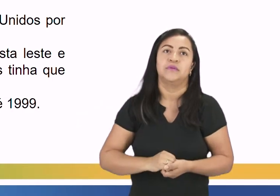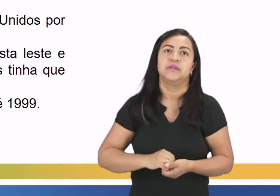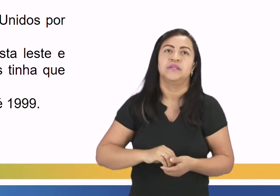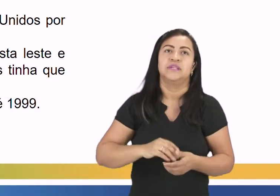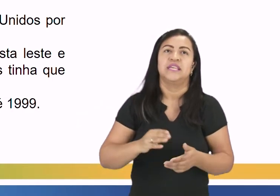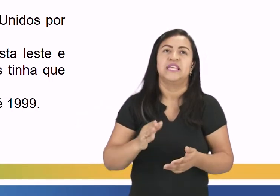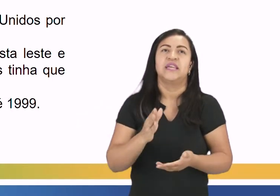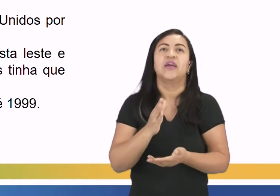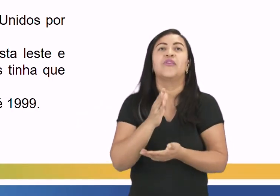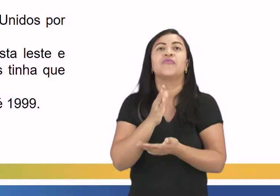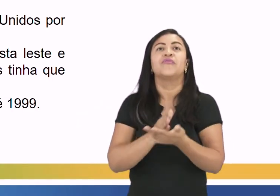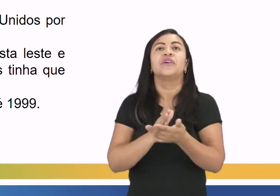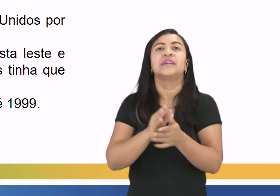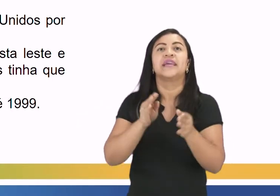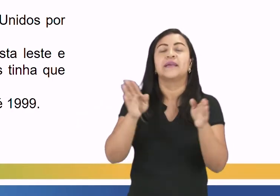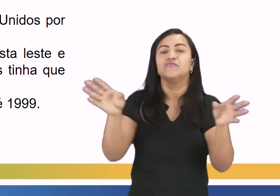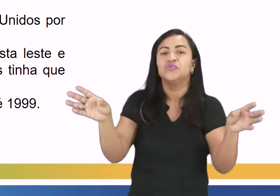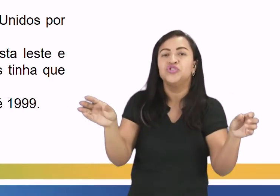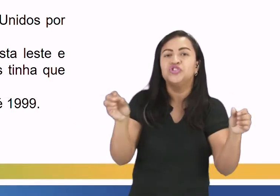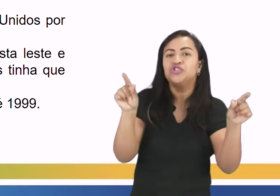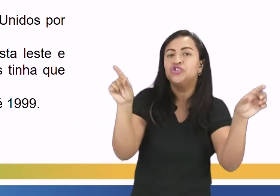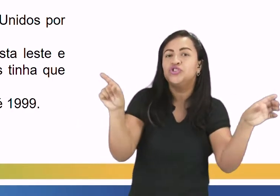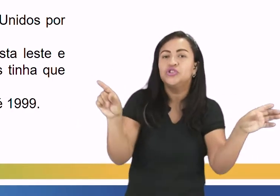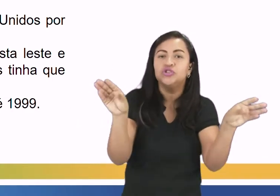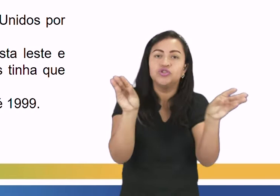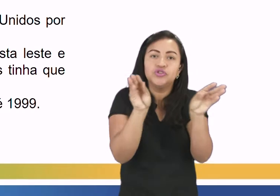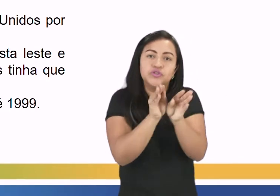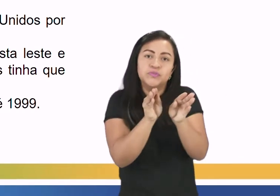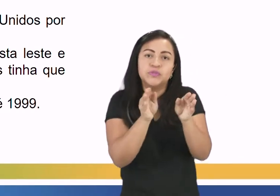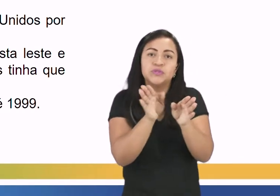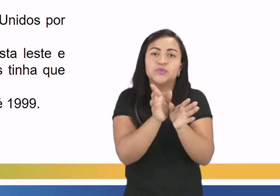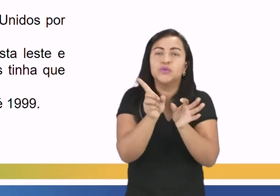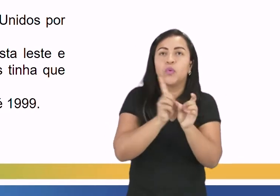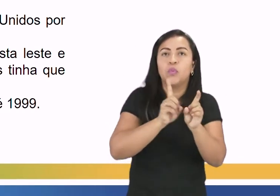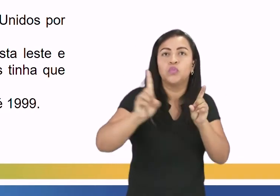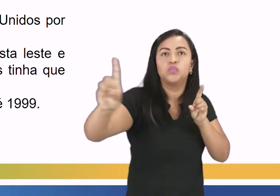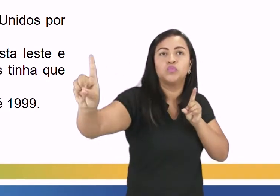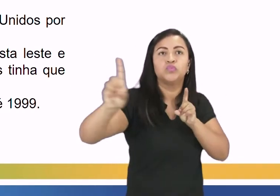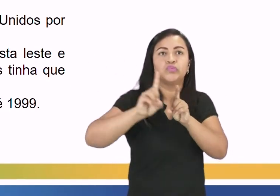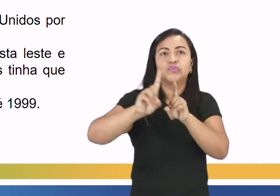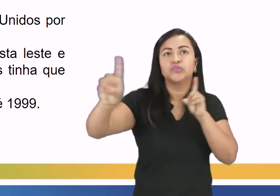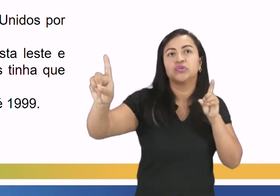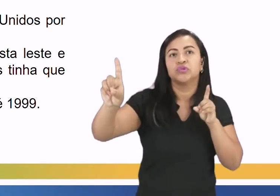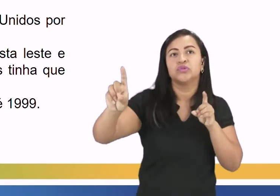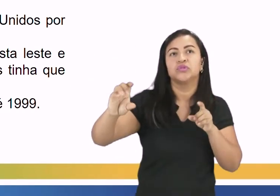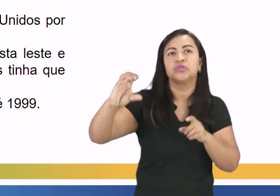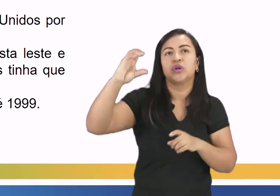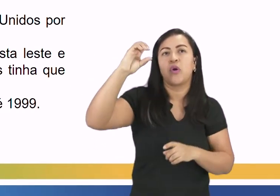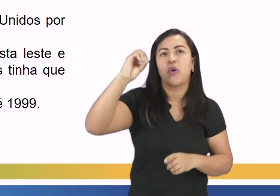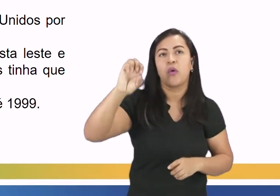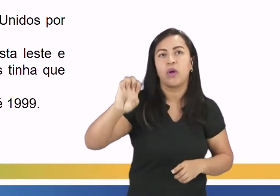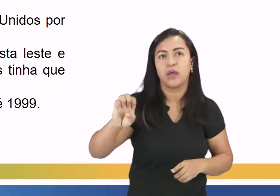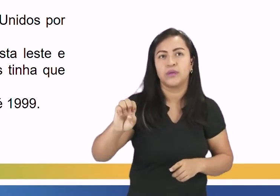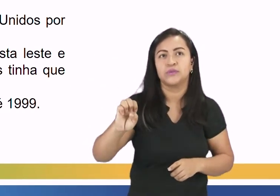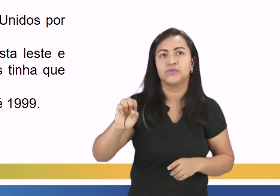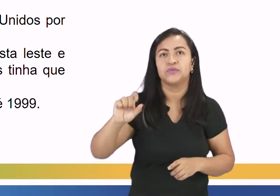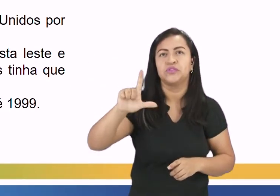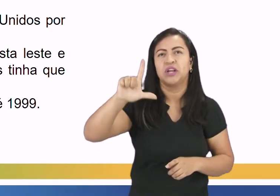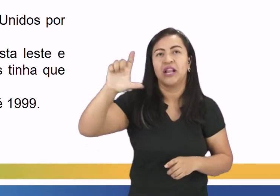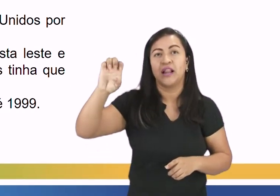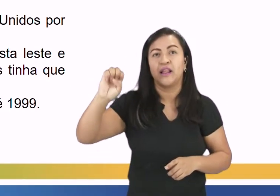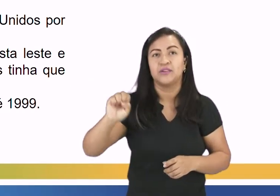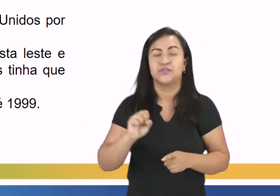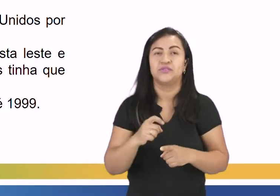leste e a costa oeste dos Estados Unidos, pois era uma viagem longa, por tinha que contornar